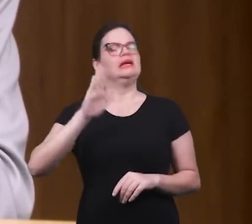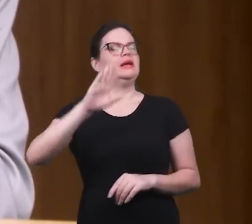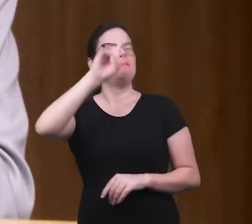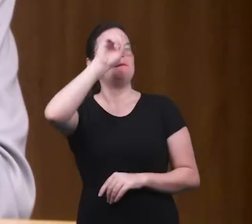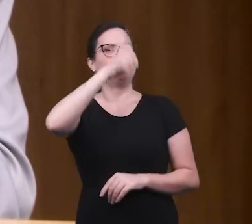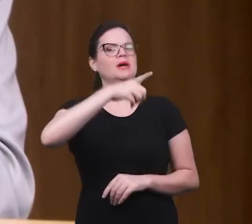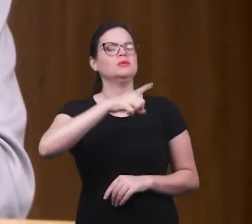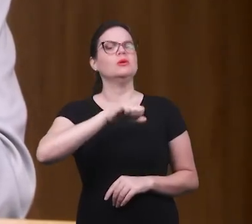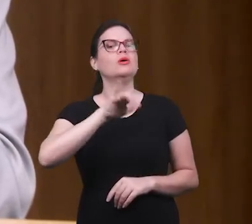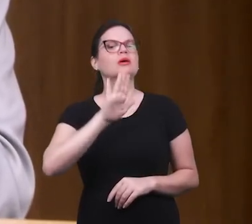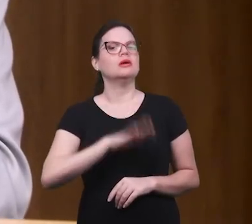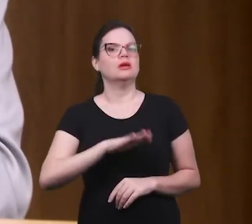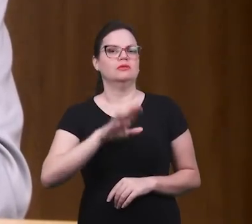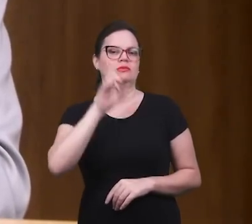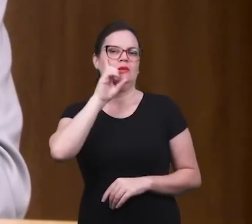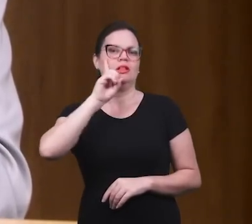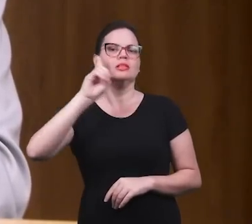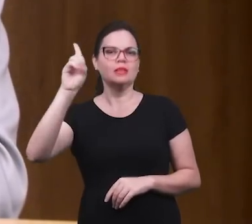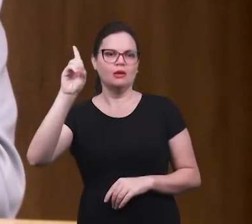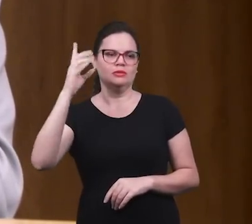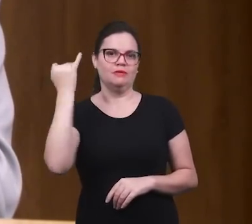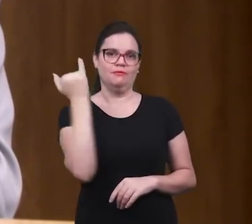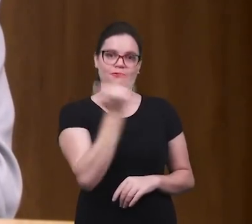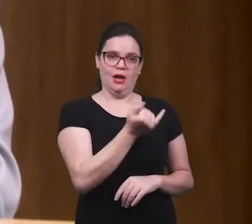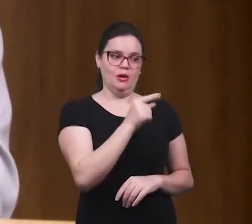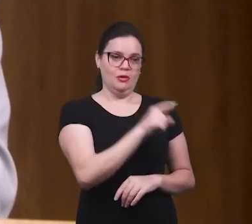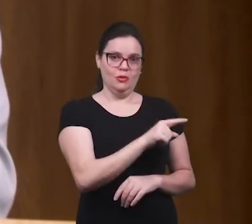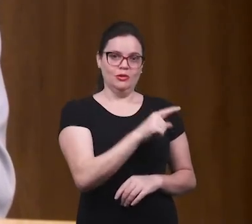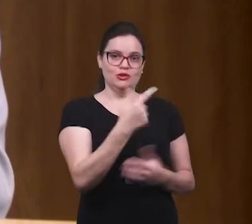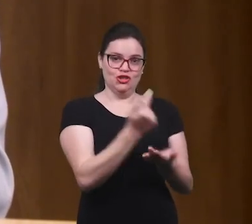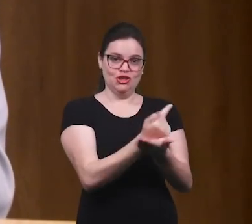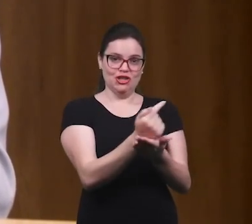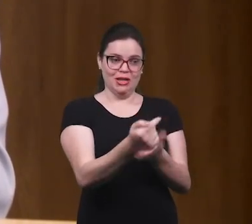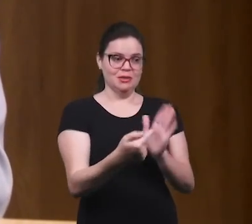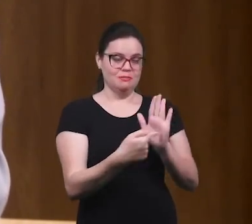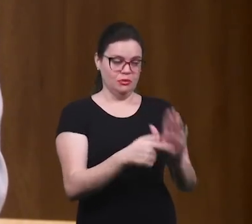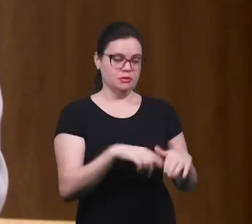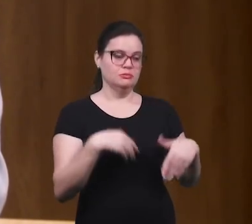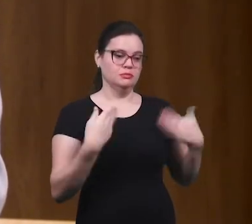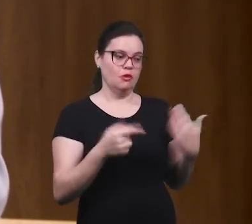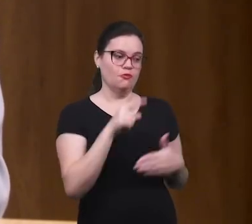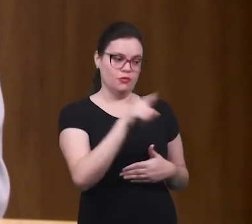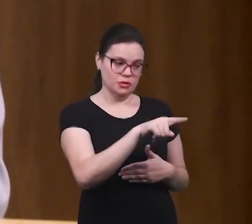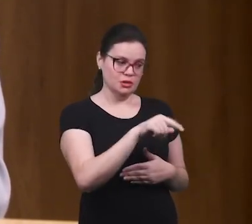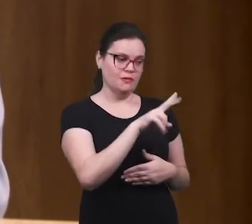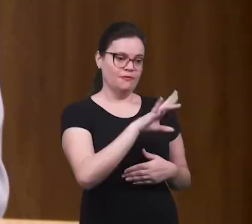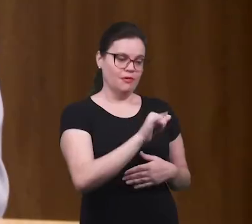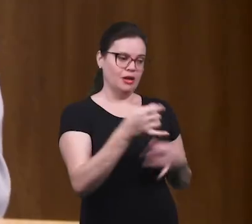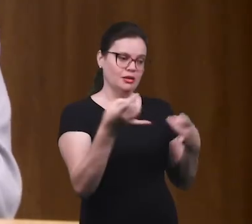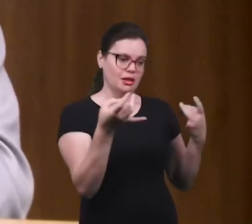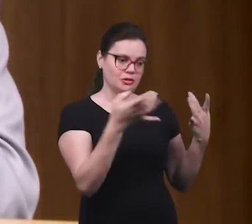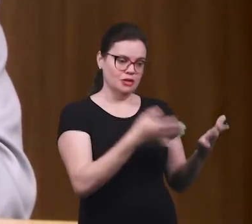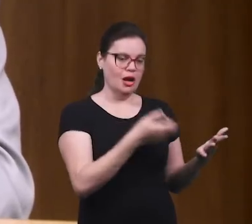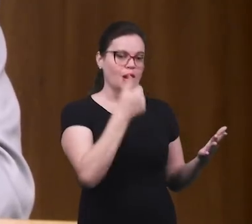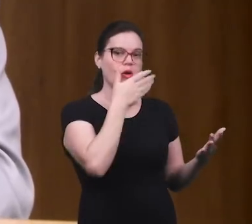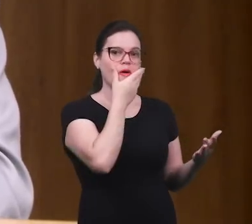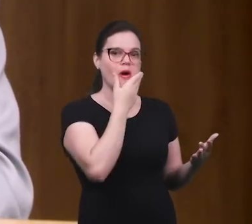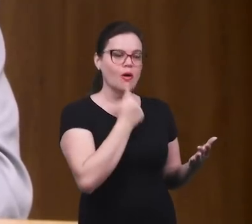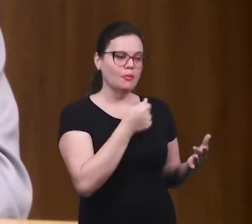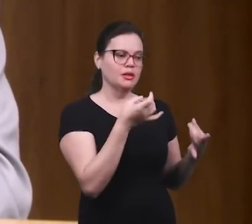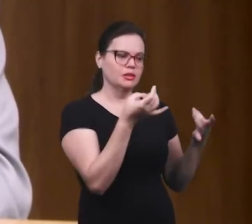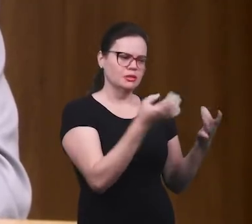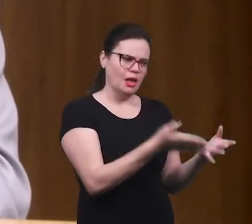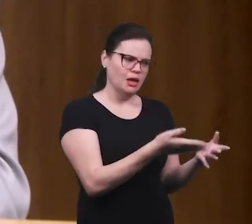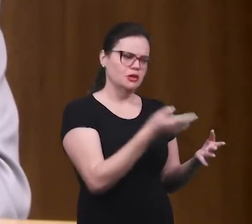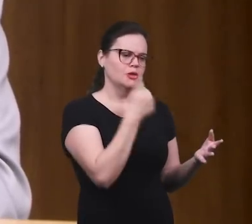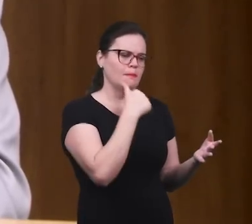Deus. E deixará o homem, o seu pai e a sua mãe, e vai se unir à sua mulher. E Deus